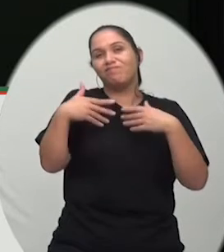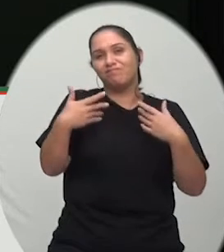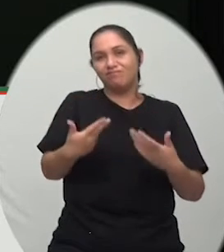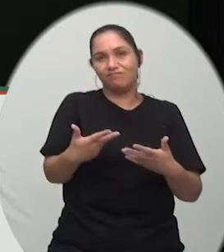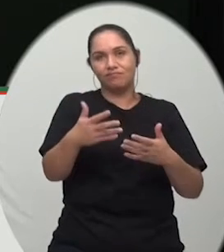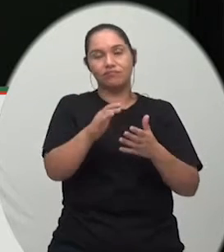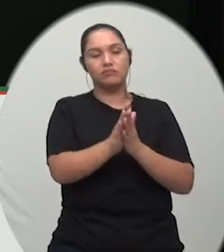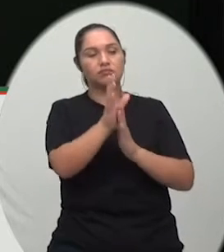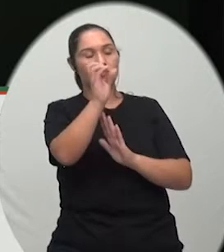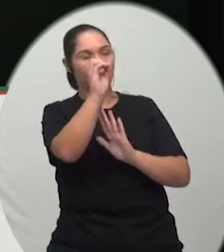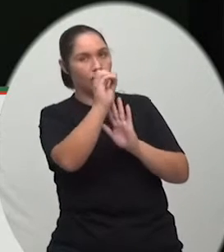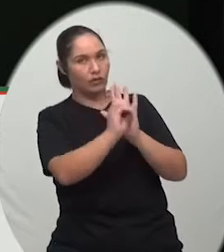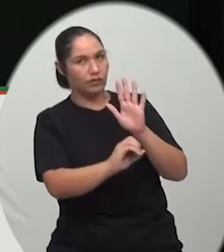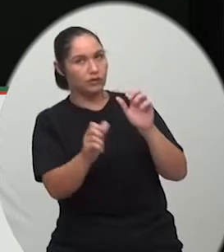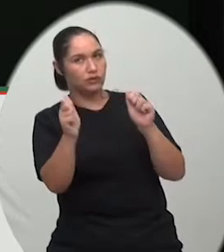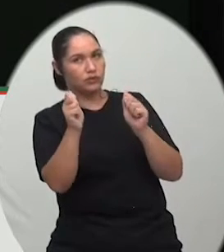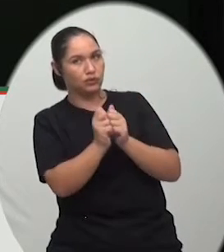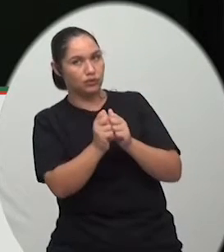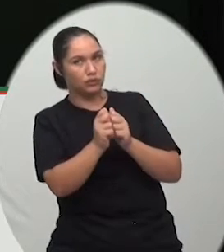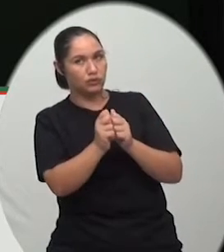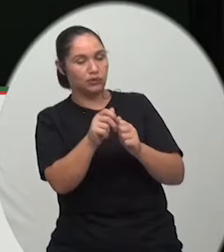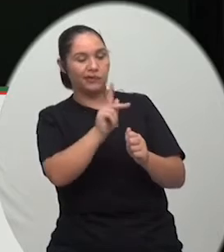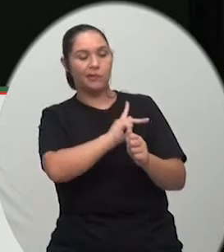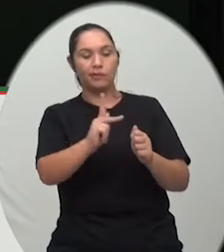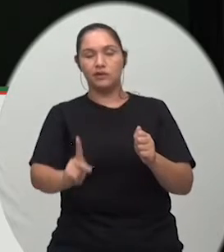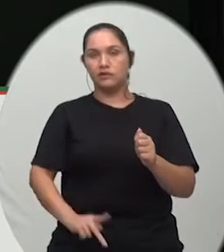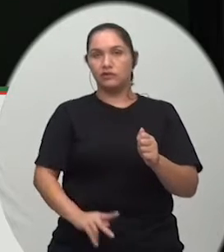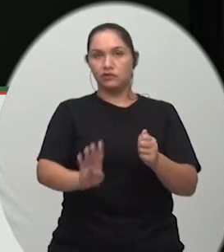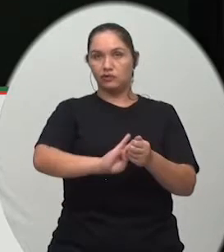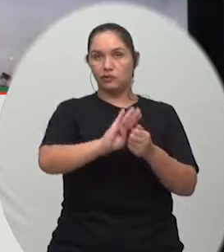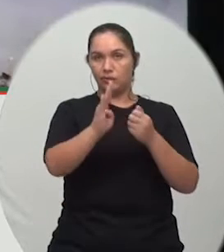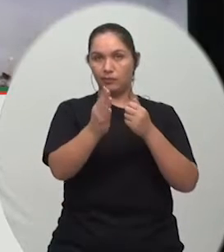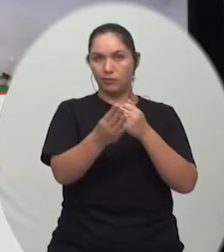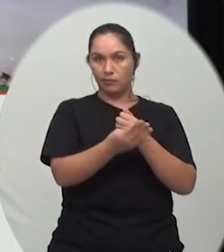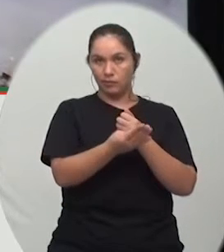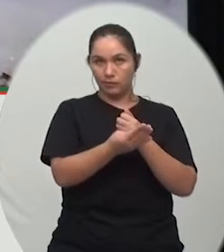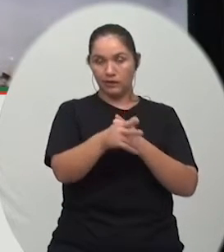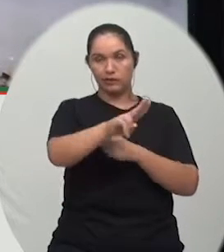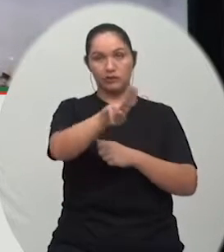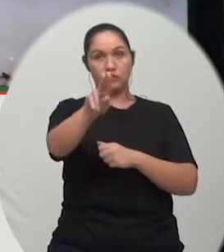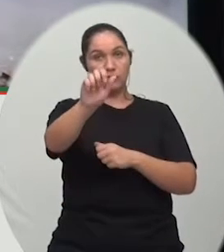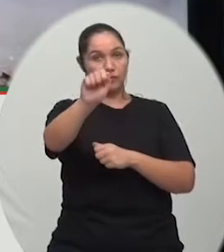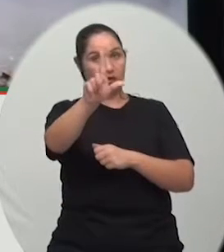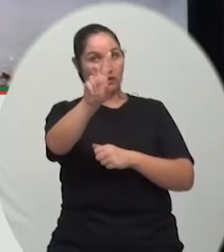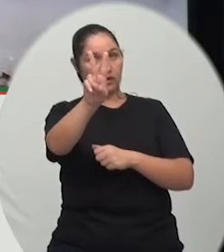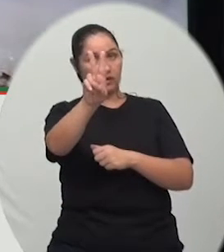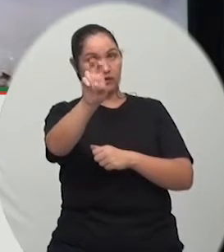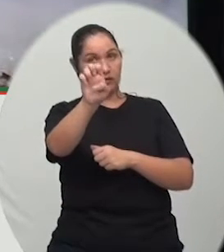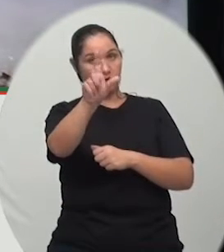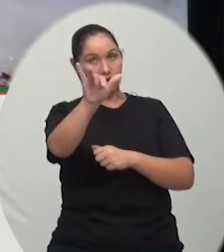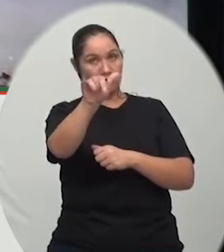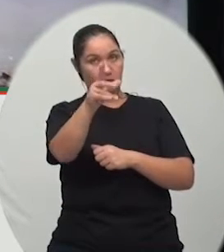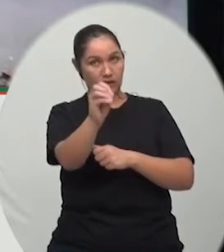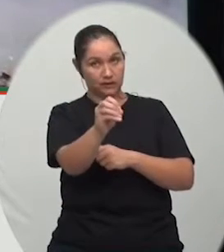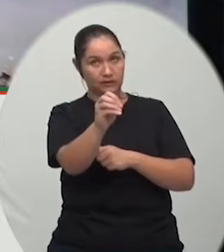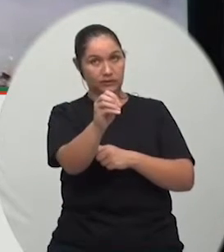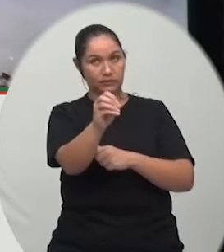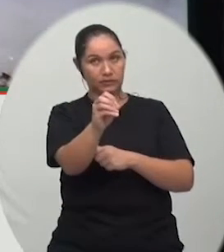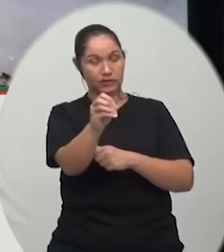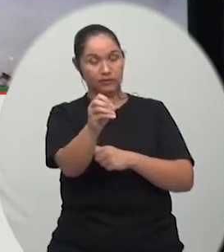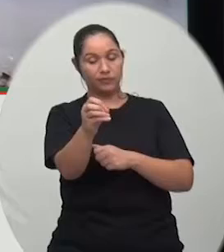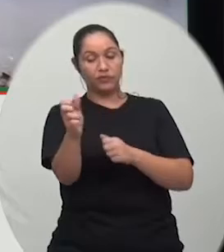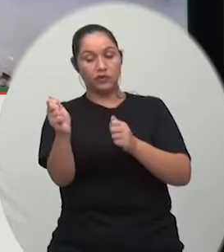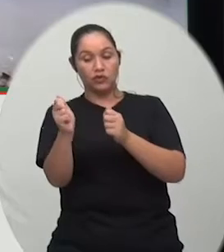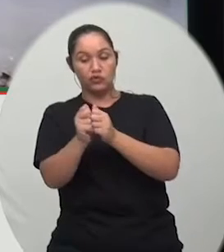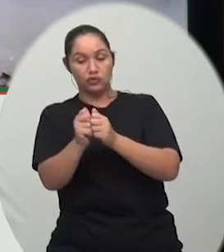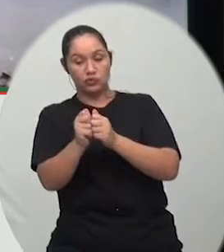levamos um ofício, juntamente com o presidente do bairro da Vila Manaus, o Avelino Rissati, para a secretária de obras,